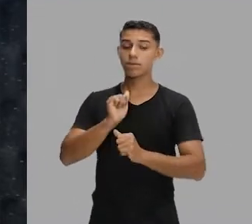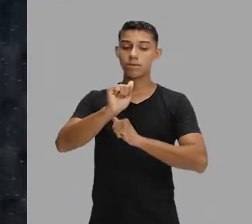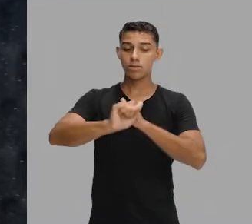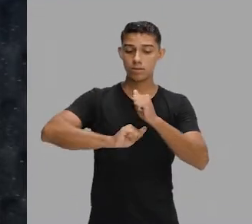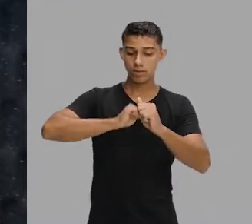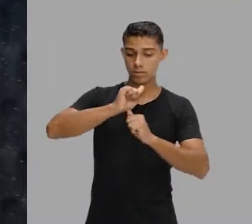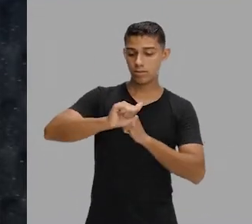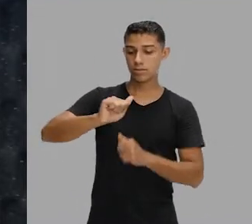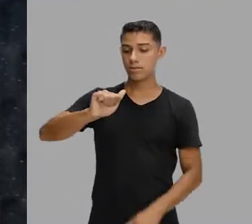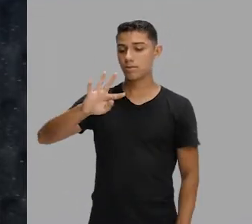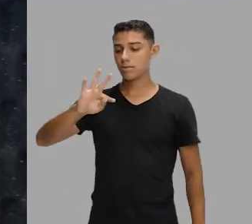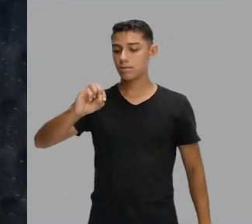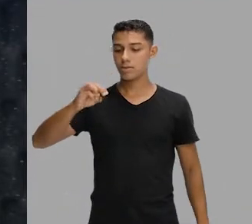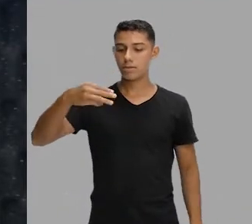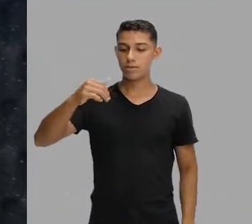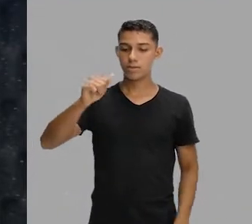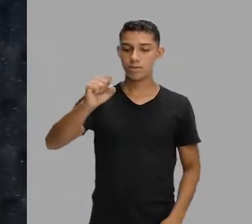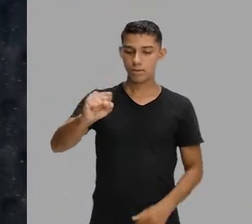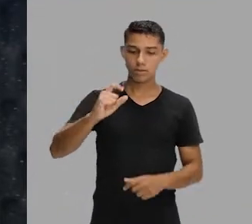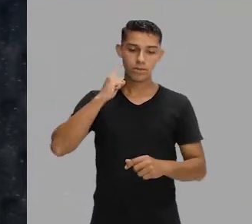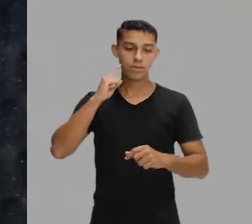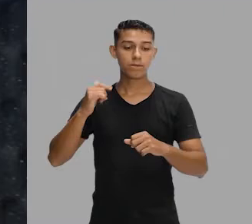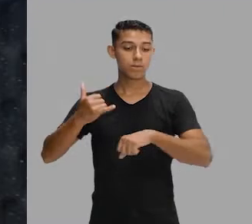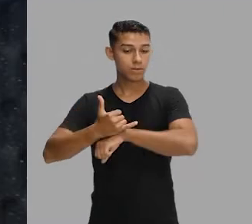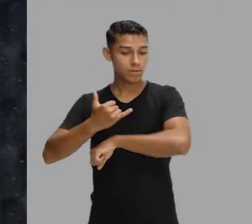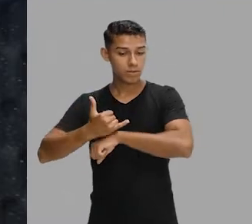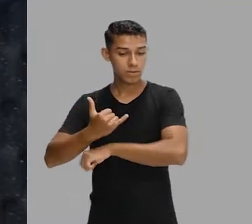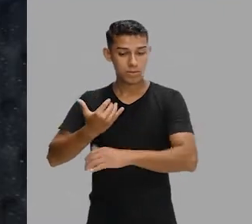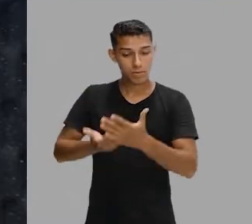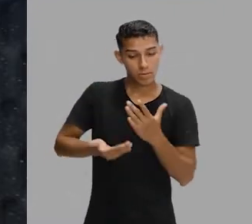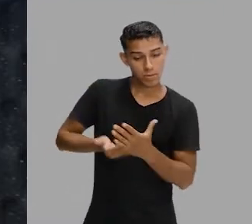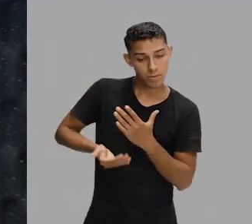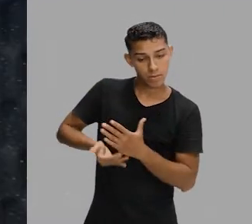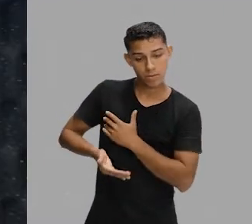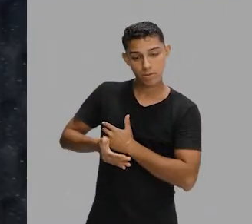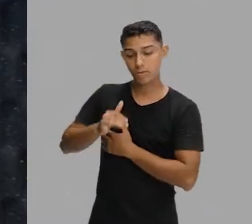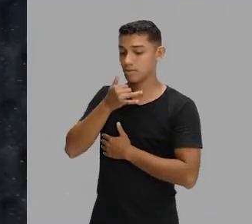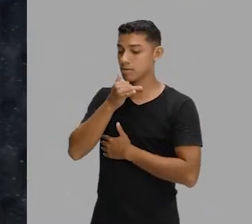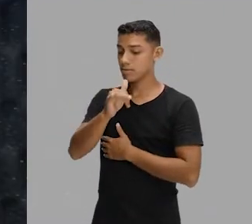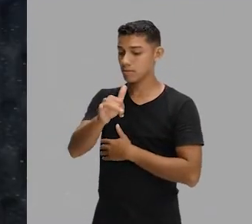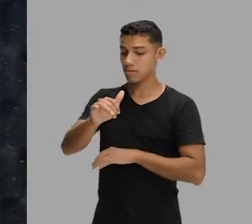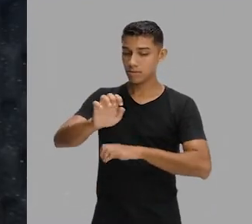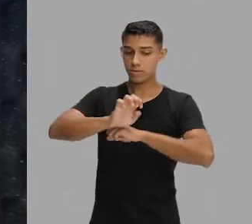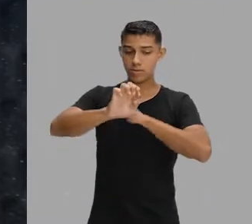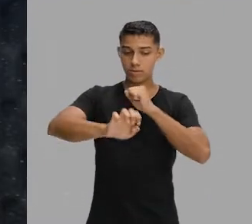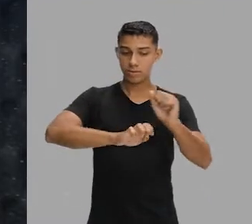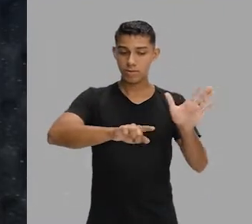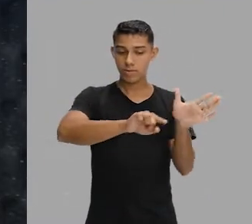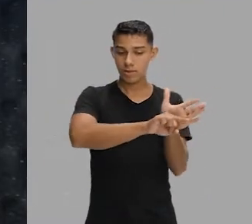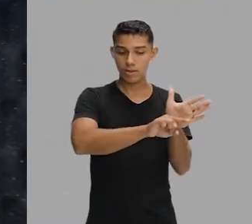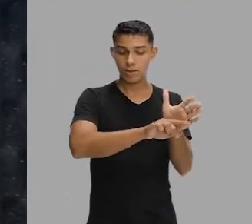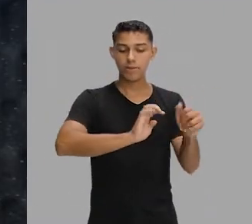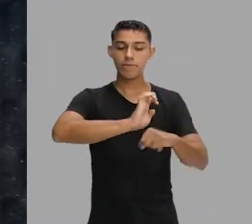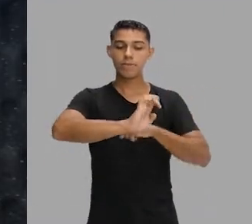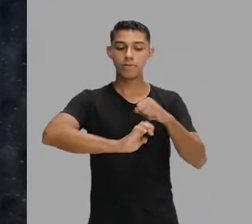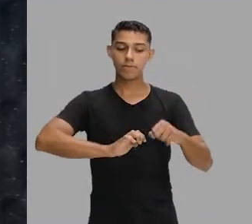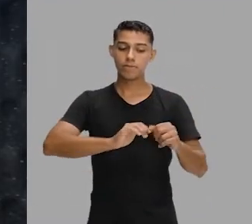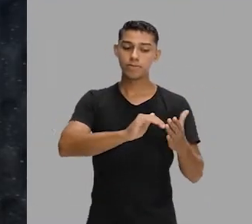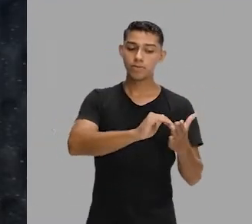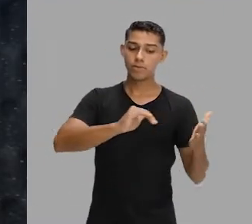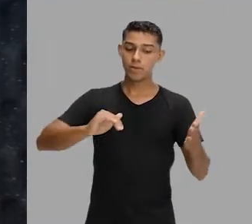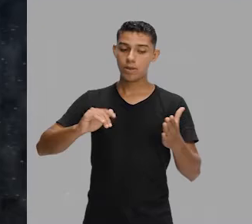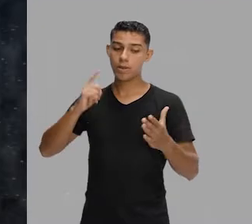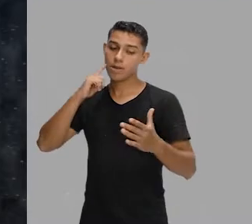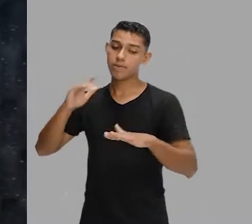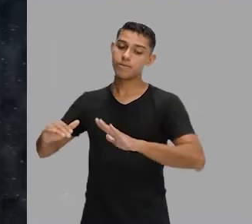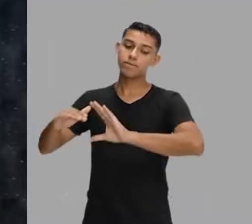metais perdem os seus elétrons mais externos, né? já sabemos, elétrons mais externos são os elétrons